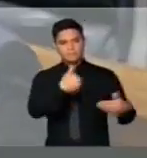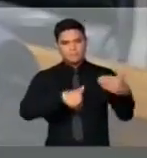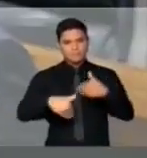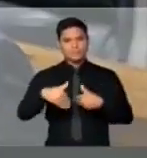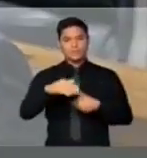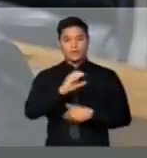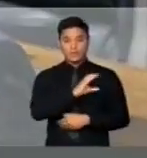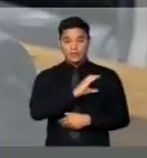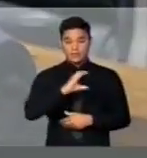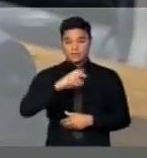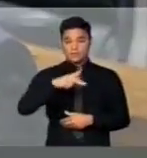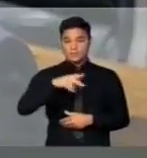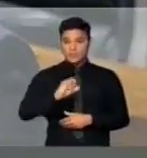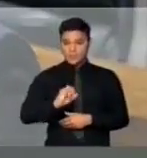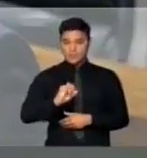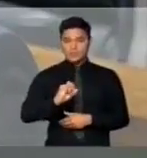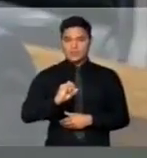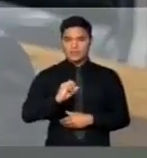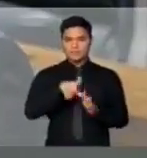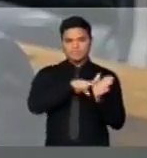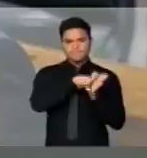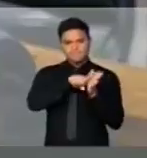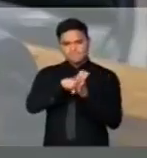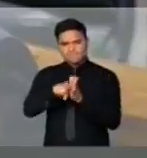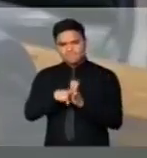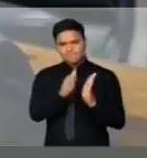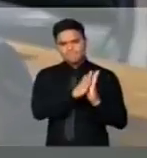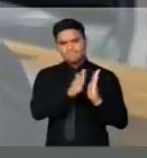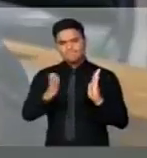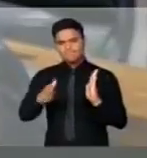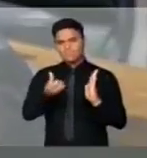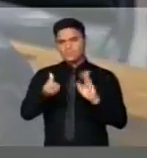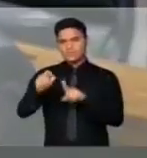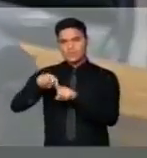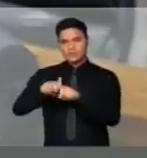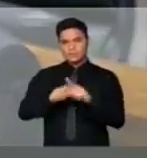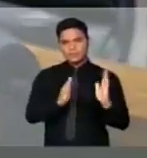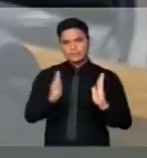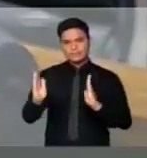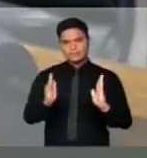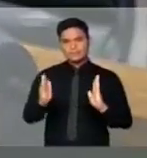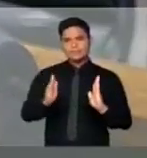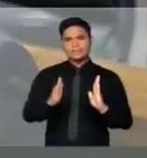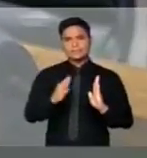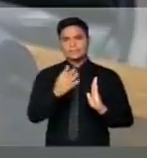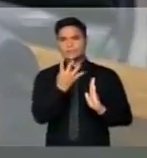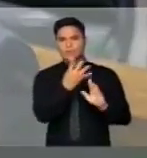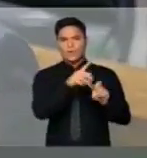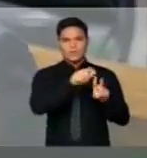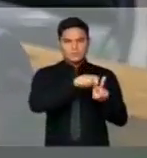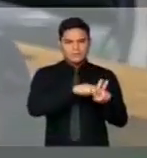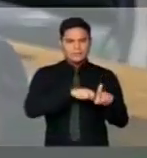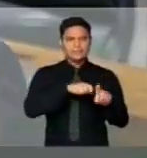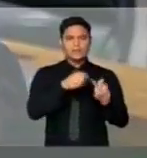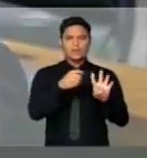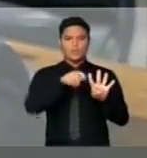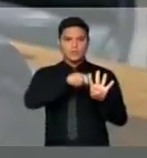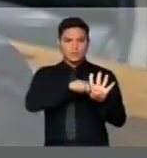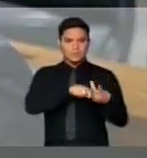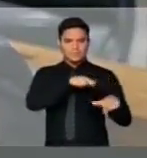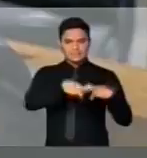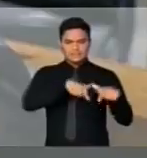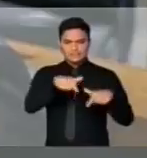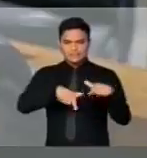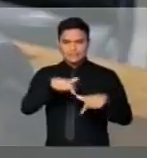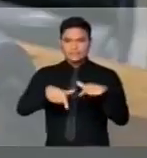CPI investigou ao longo de 6 meses, com praticamente 4 meses de trabalho efetivo em dias úteis,